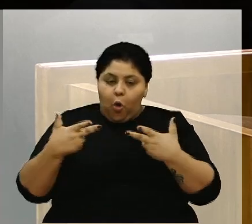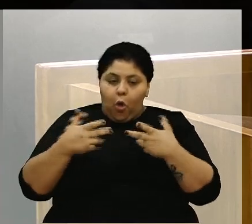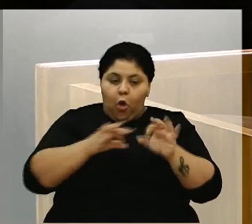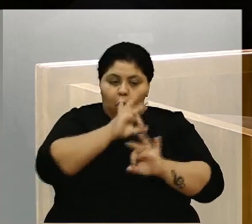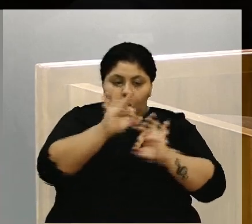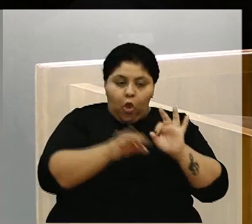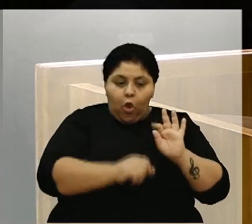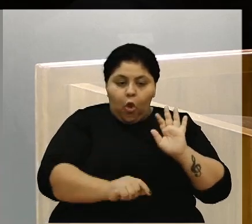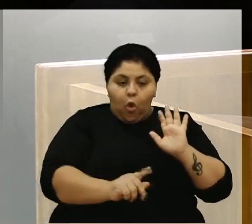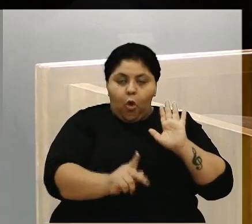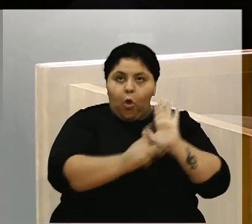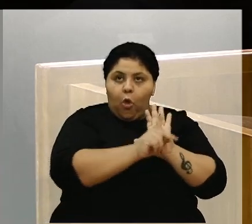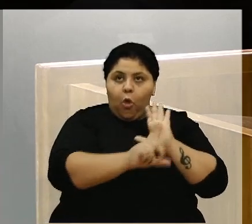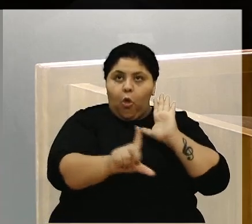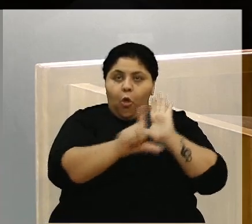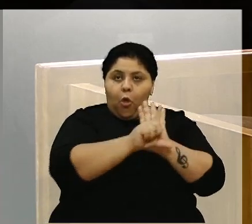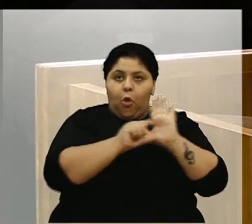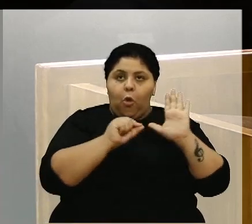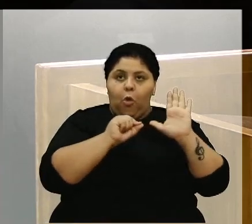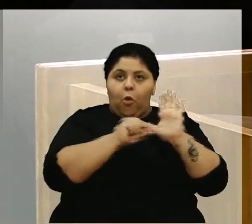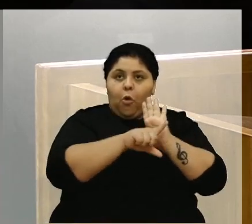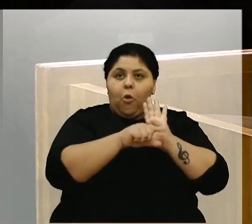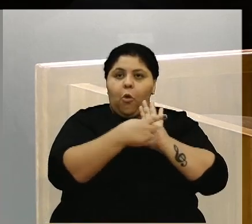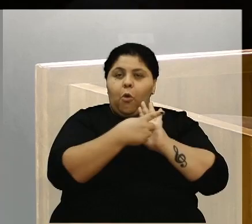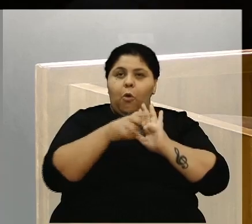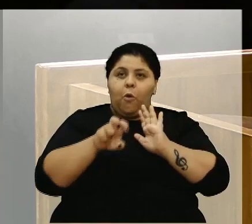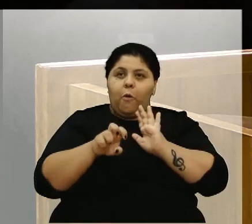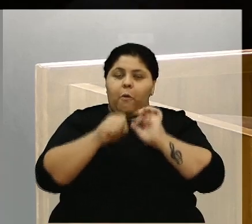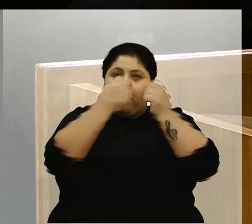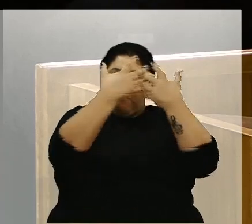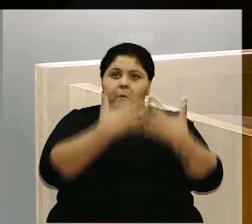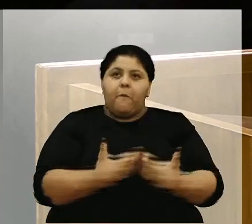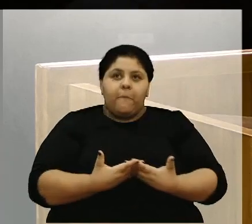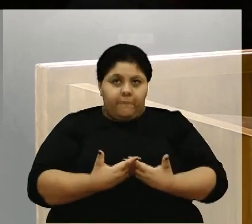de lei, aqui o artigo 5º, ele diz o seguinte,